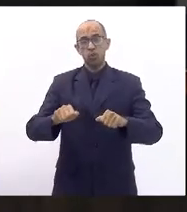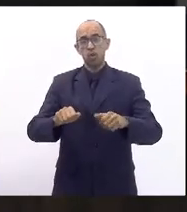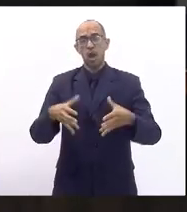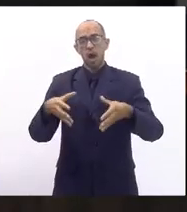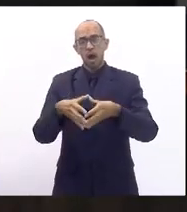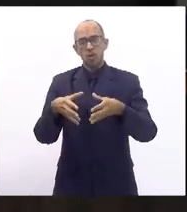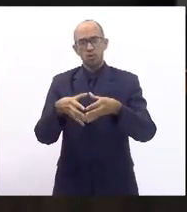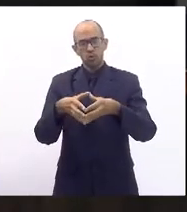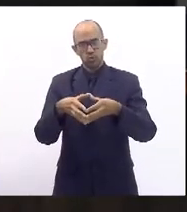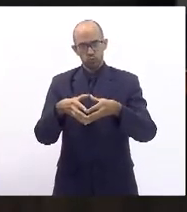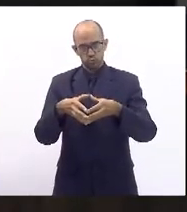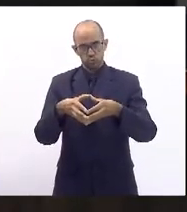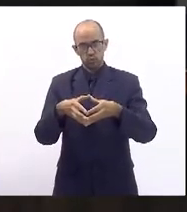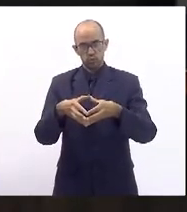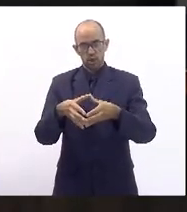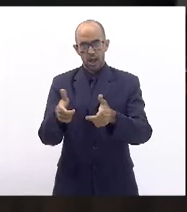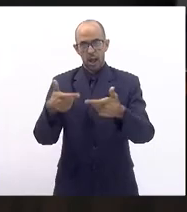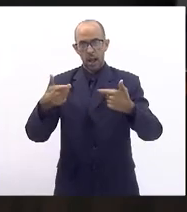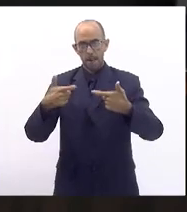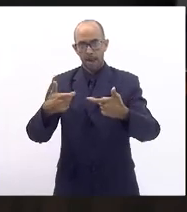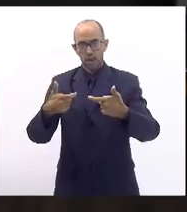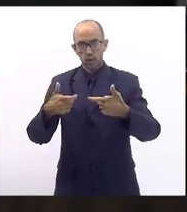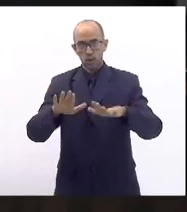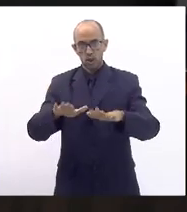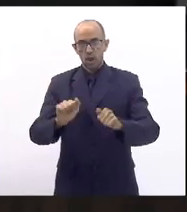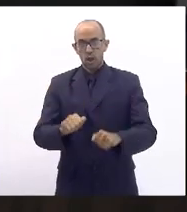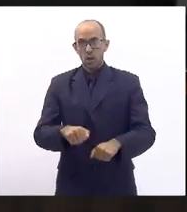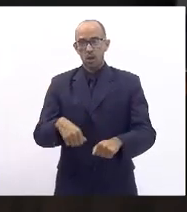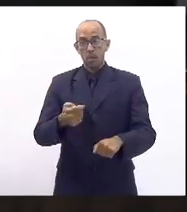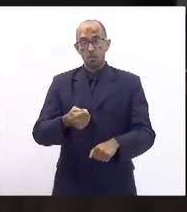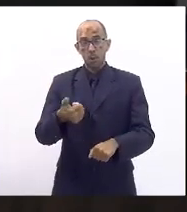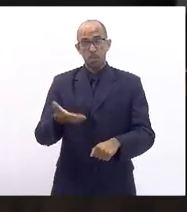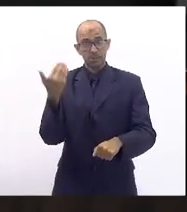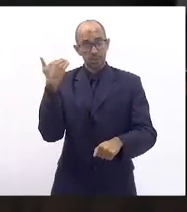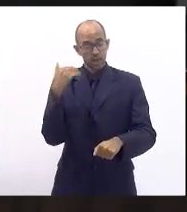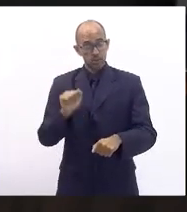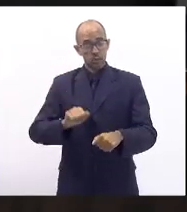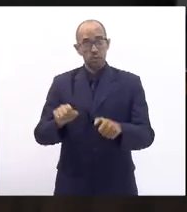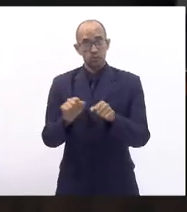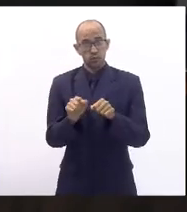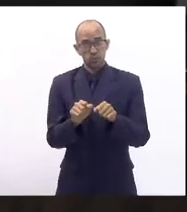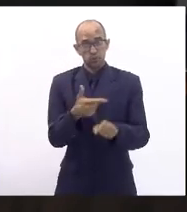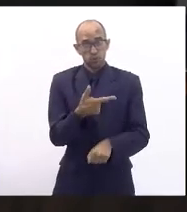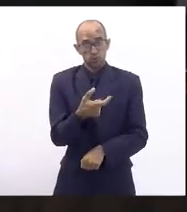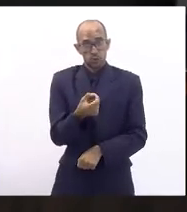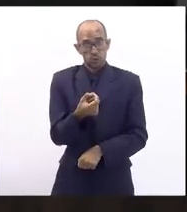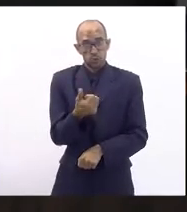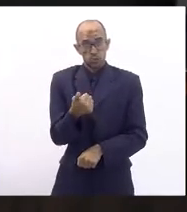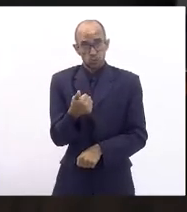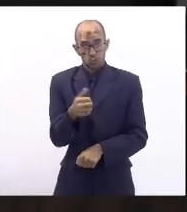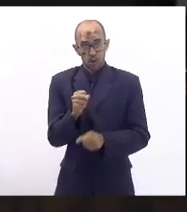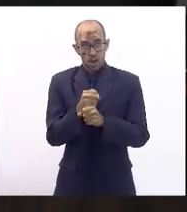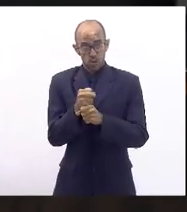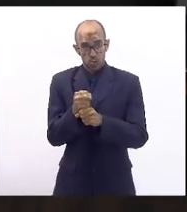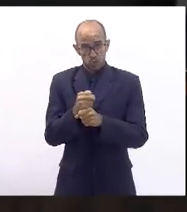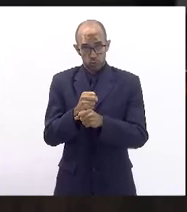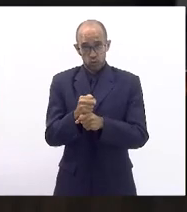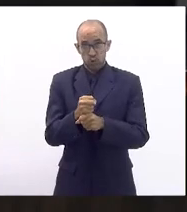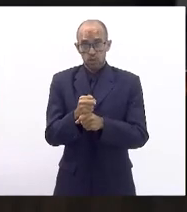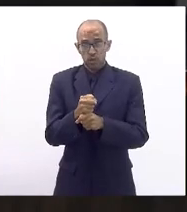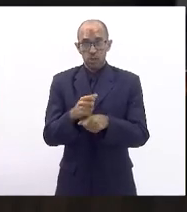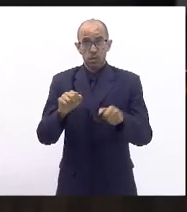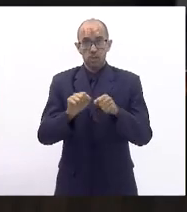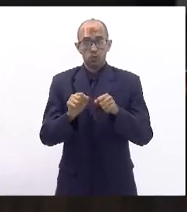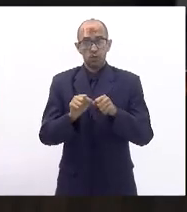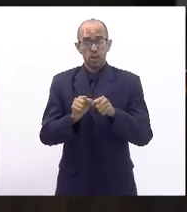Militar do Leste recém recentemente completou 200 e um anos tendo atuação primordial ao longo dos tempos através de